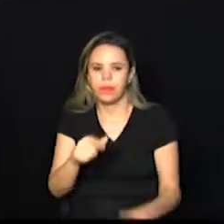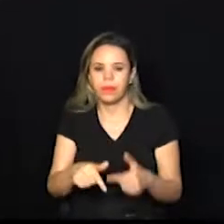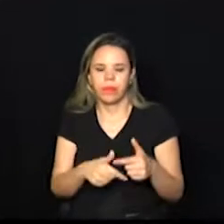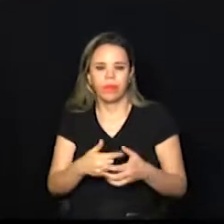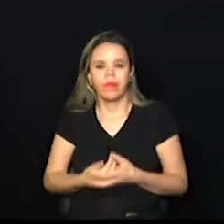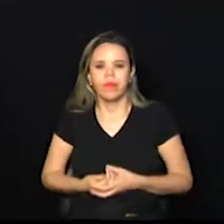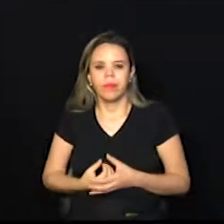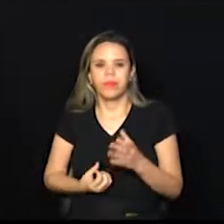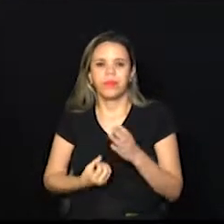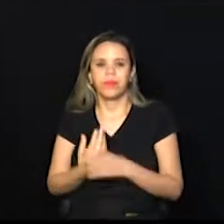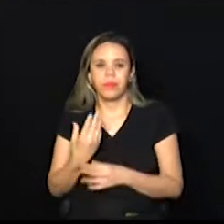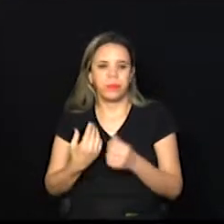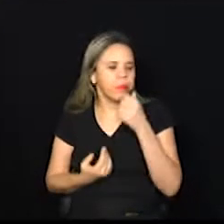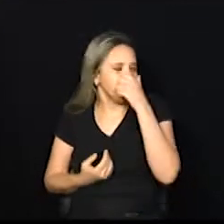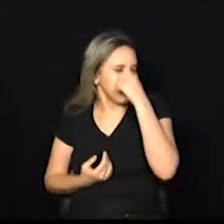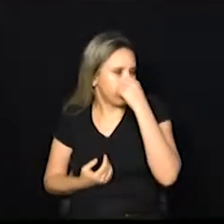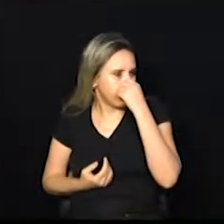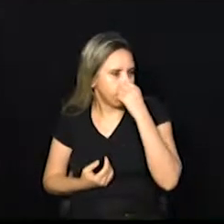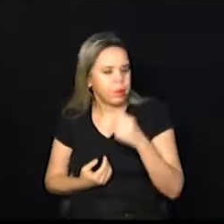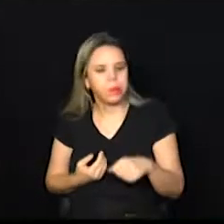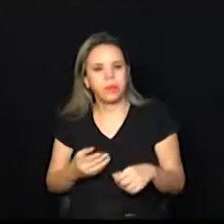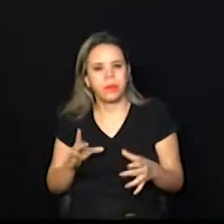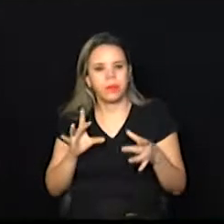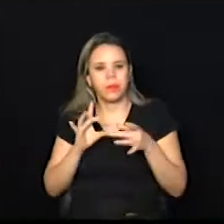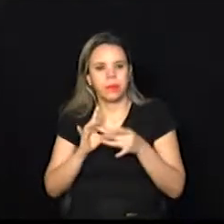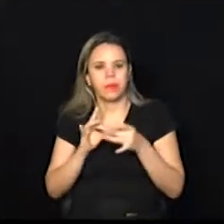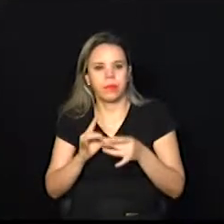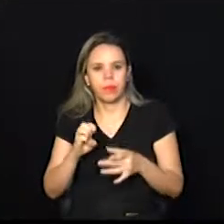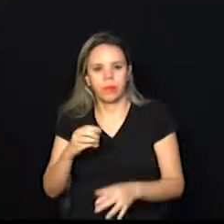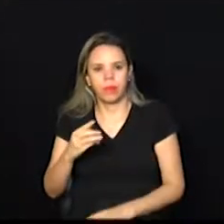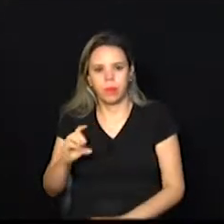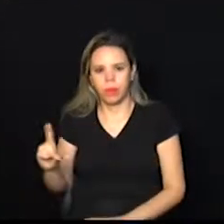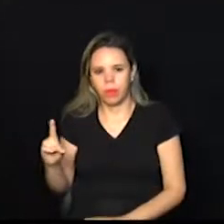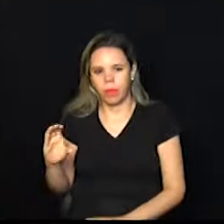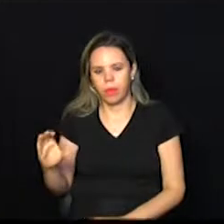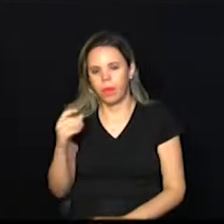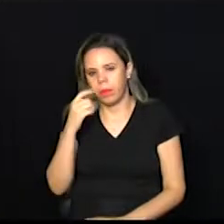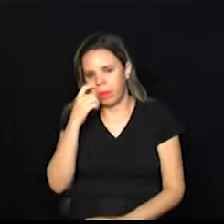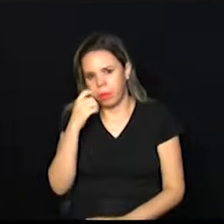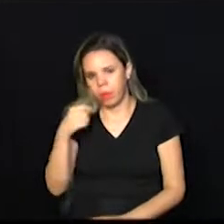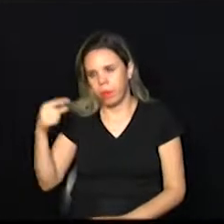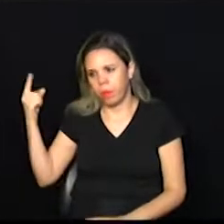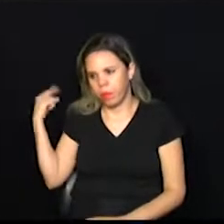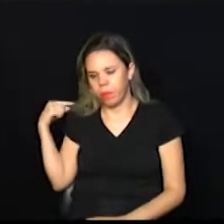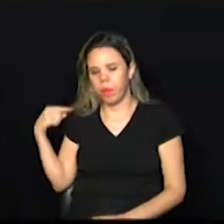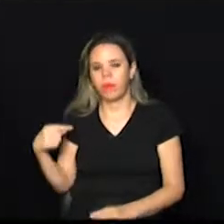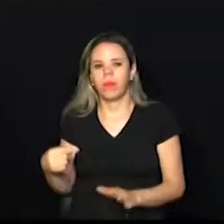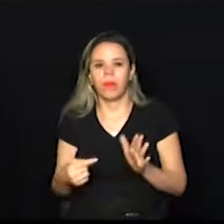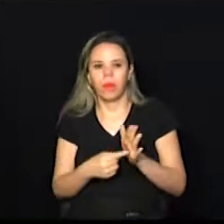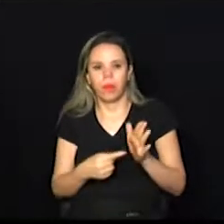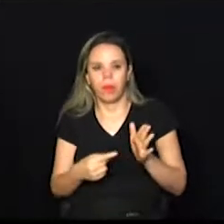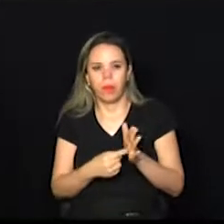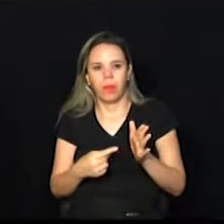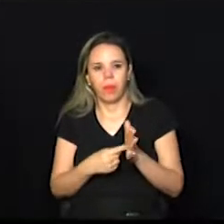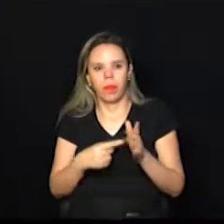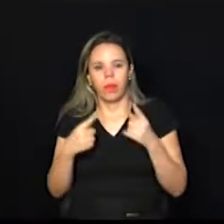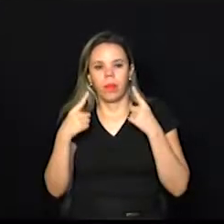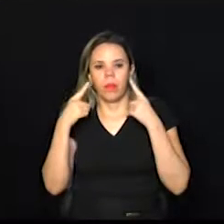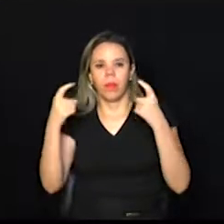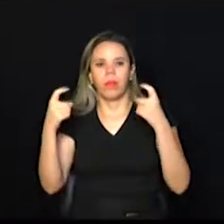A criação e a parceria com a INDEC, no momento chamava-se Botão do Pânico, né? Agora, no Agosto